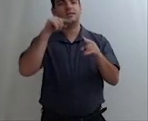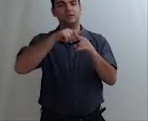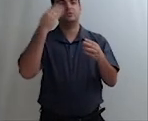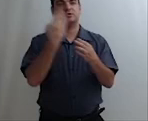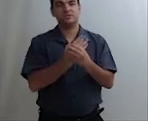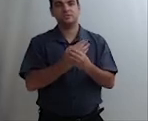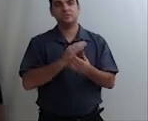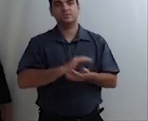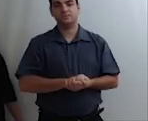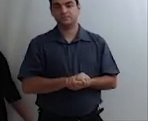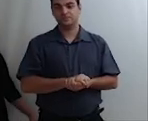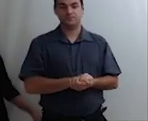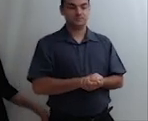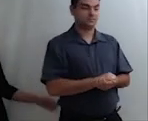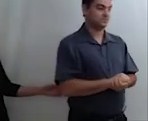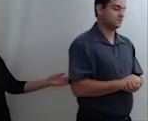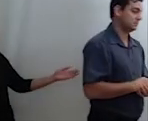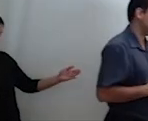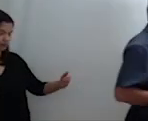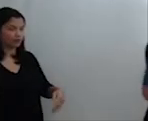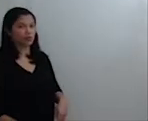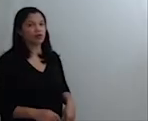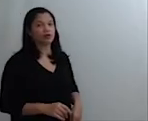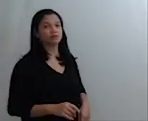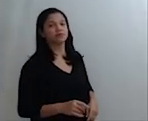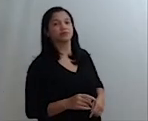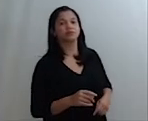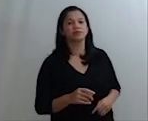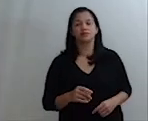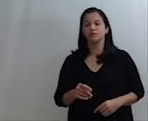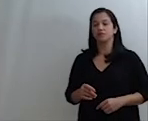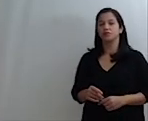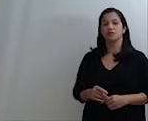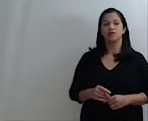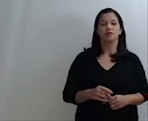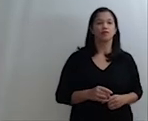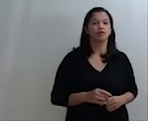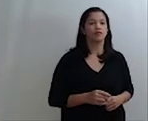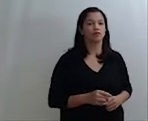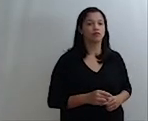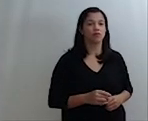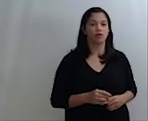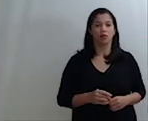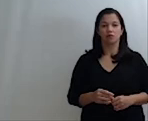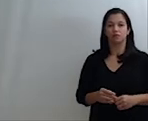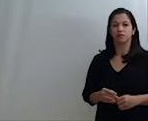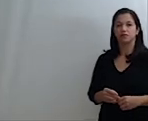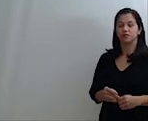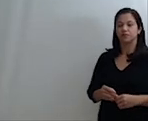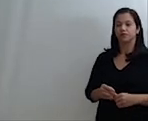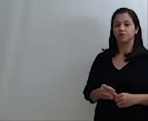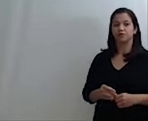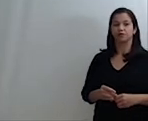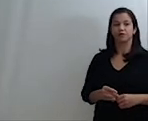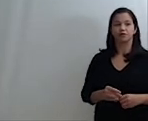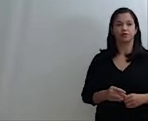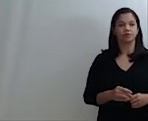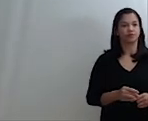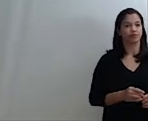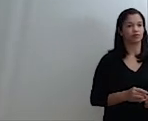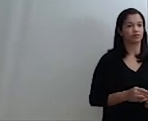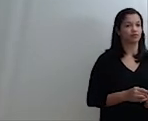corpos que em última análise ainda que haja Algum empecilho ao seu concio envolve uma